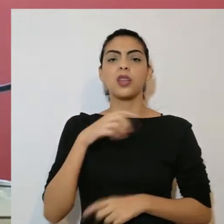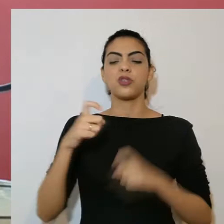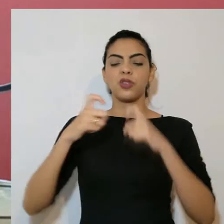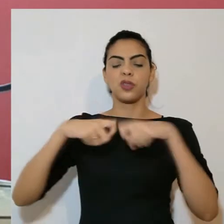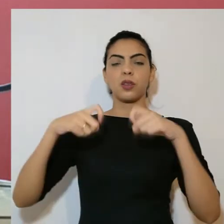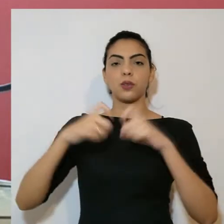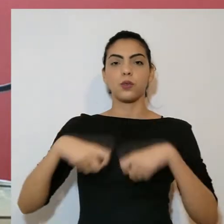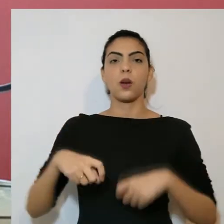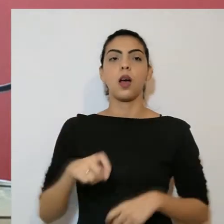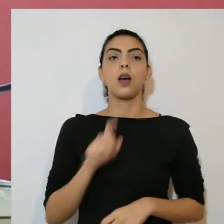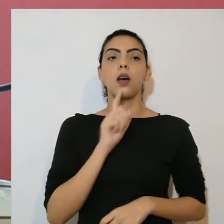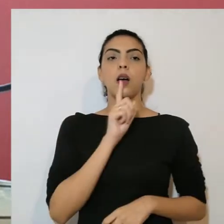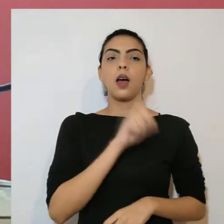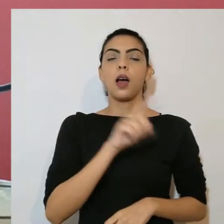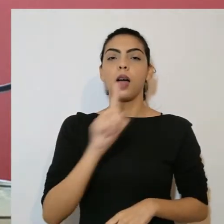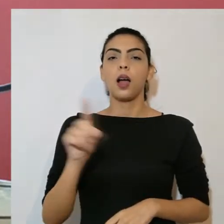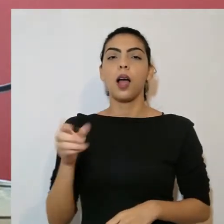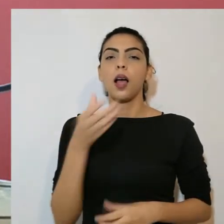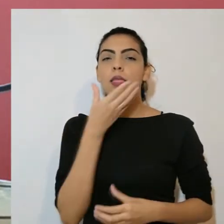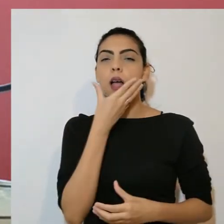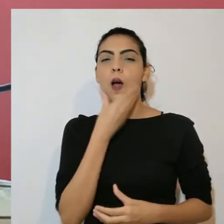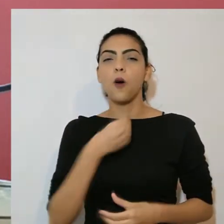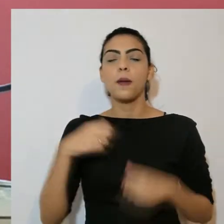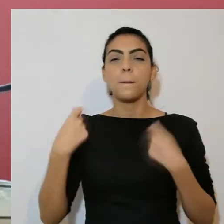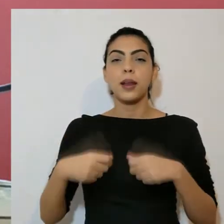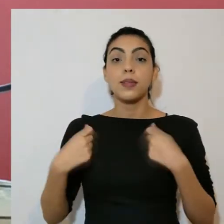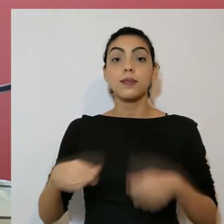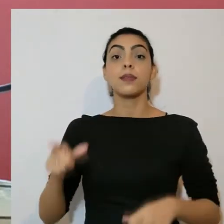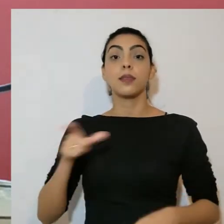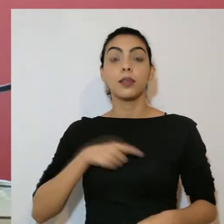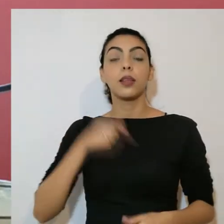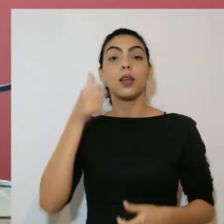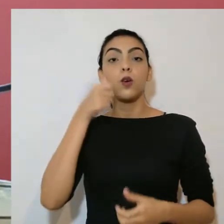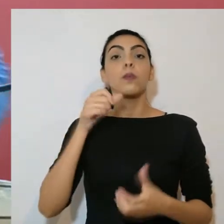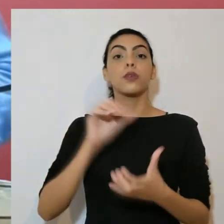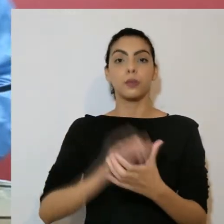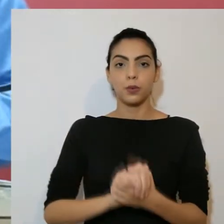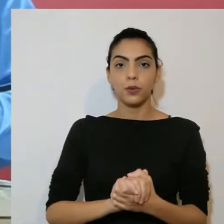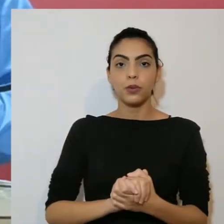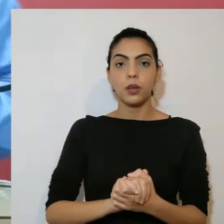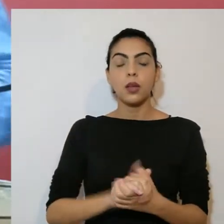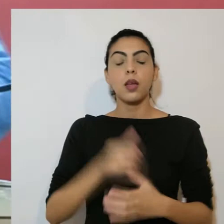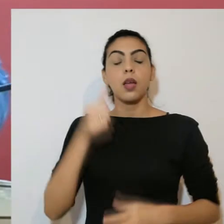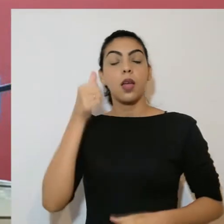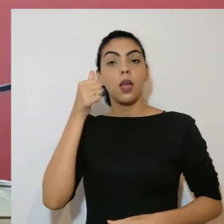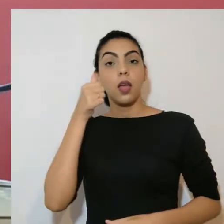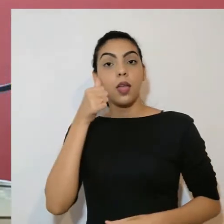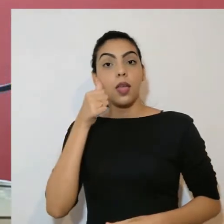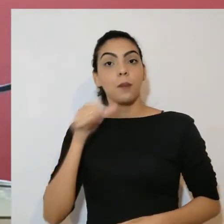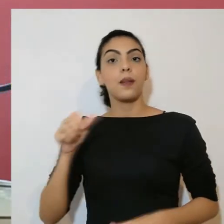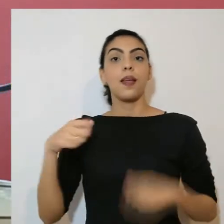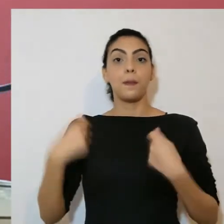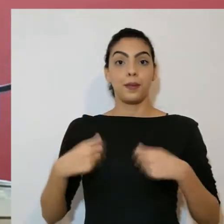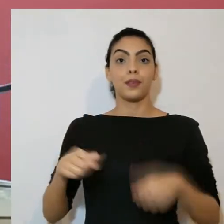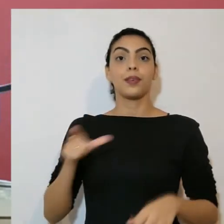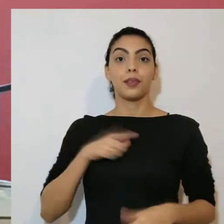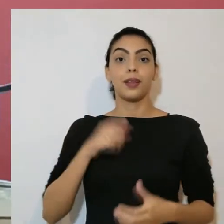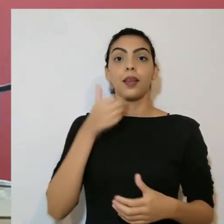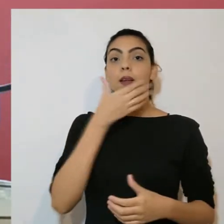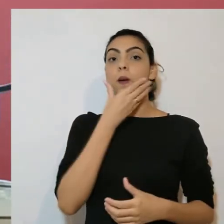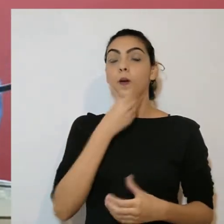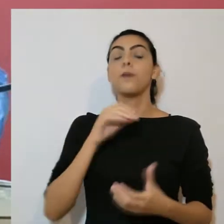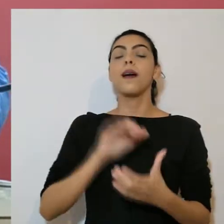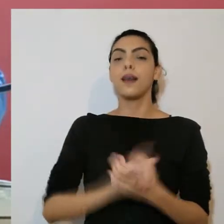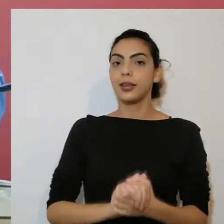imoralidade, cada um deve ter sua esposa, e cada mulher o seu próprio marido. Então a Bíblia coloca uma série